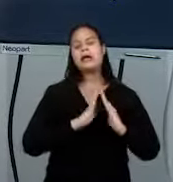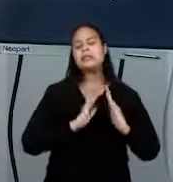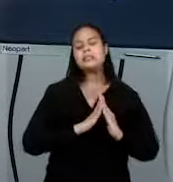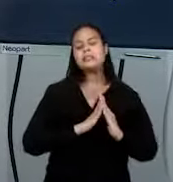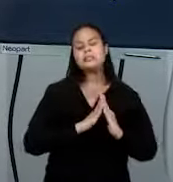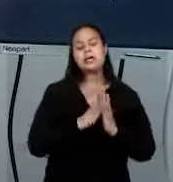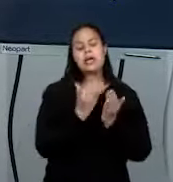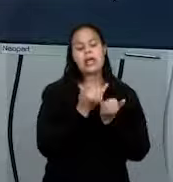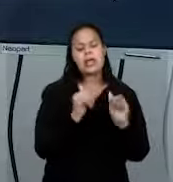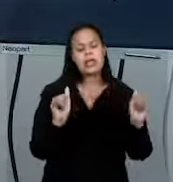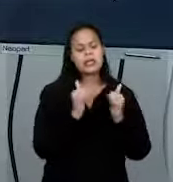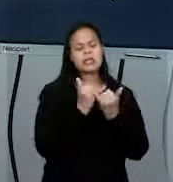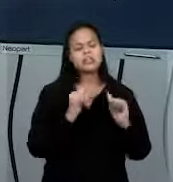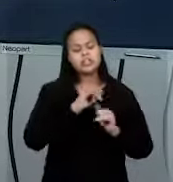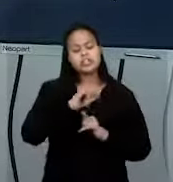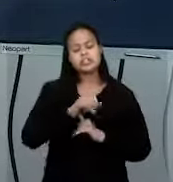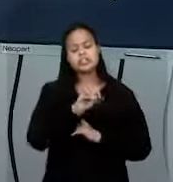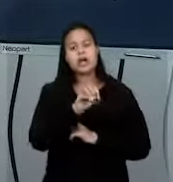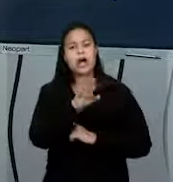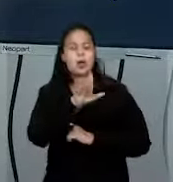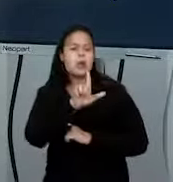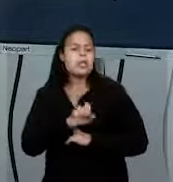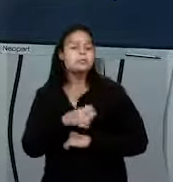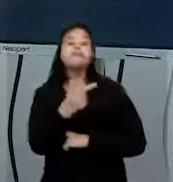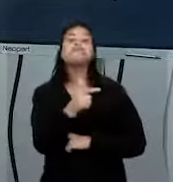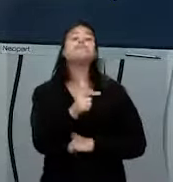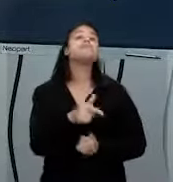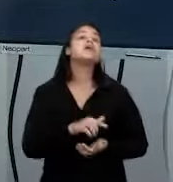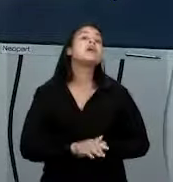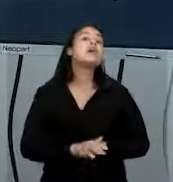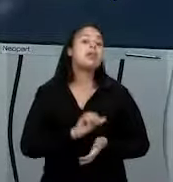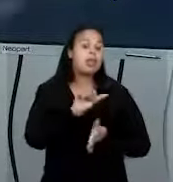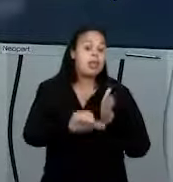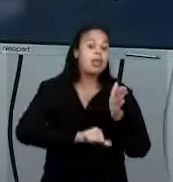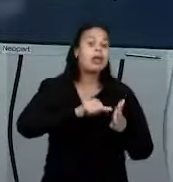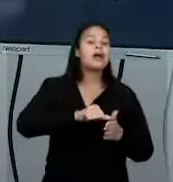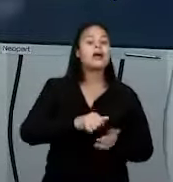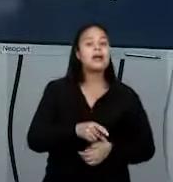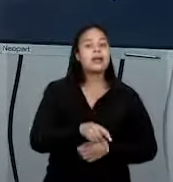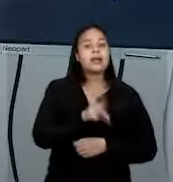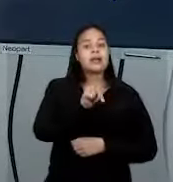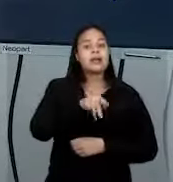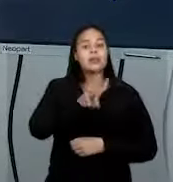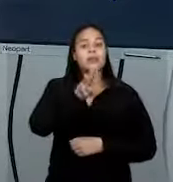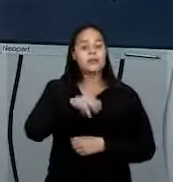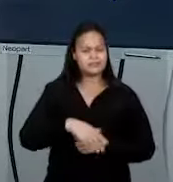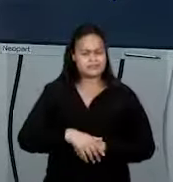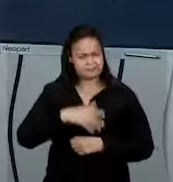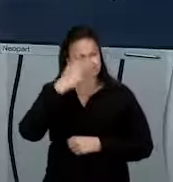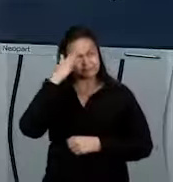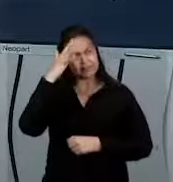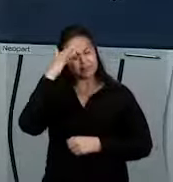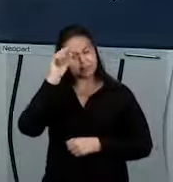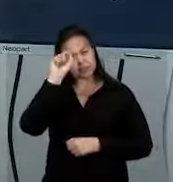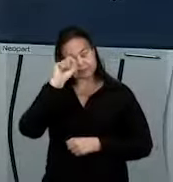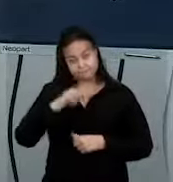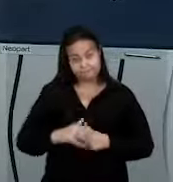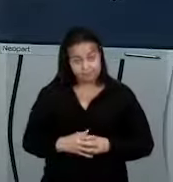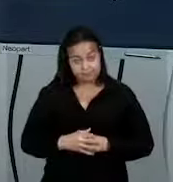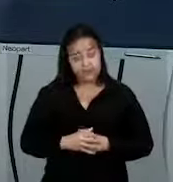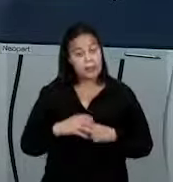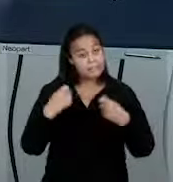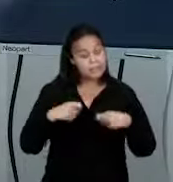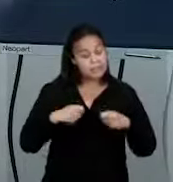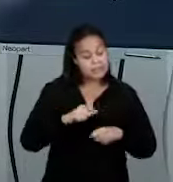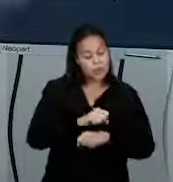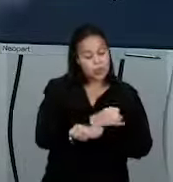de energia não vem em joule, e sim em quilowatt-hora? Vamos imaginar que tem que ser medido